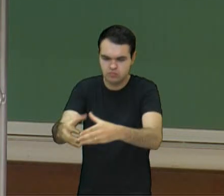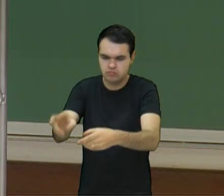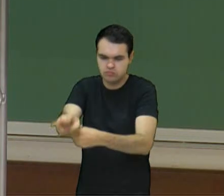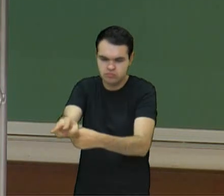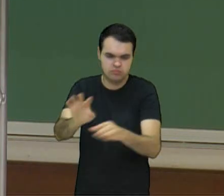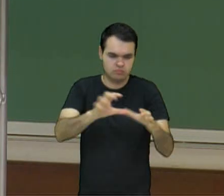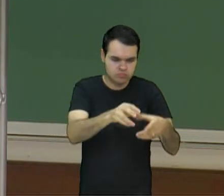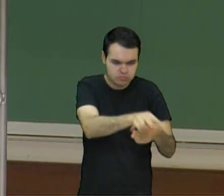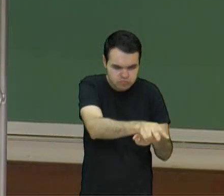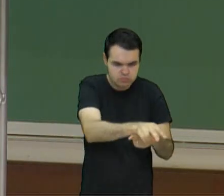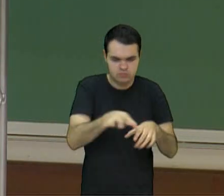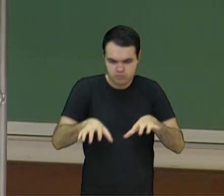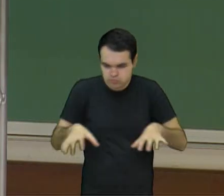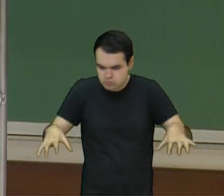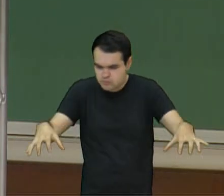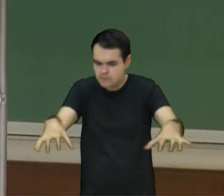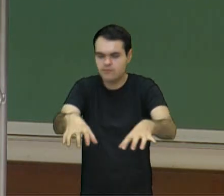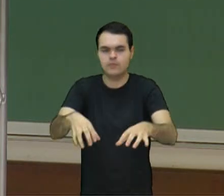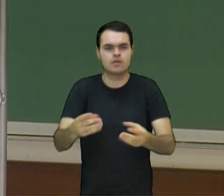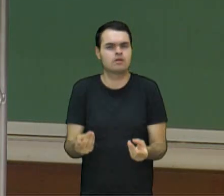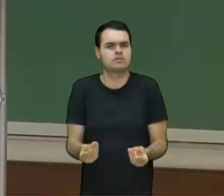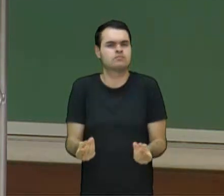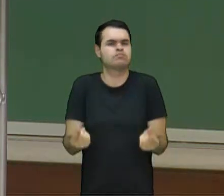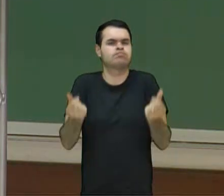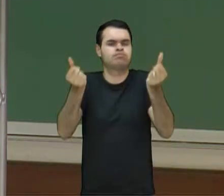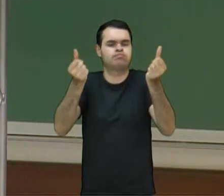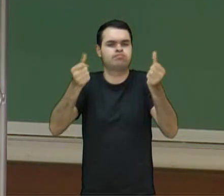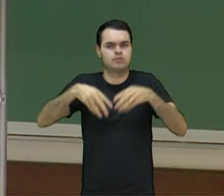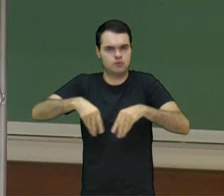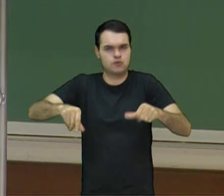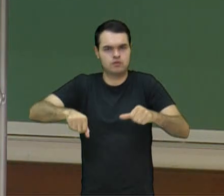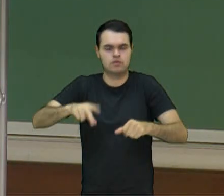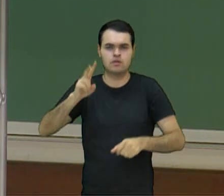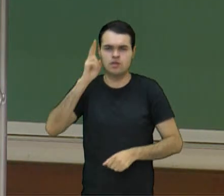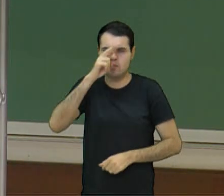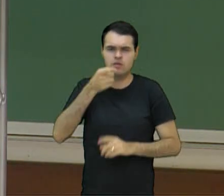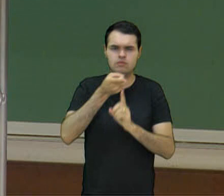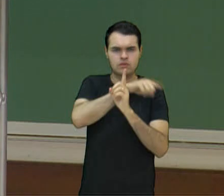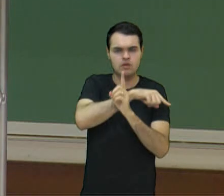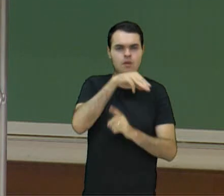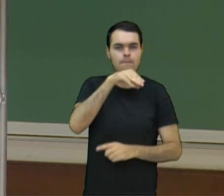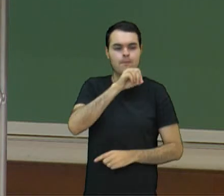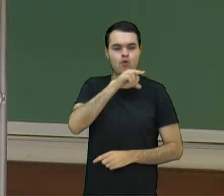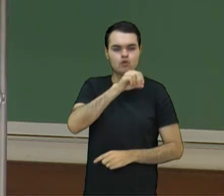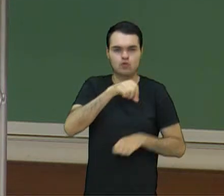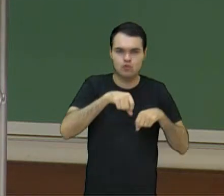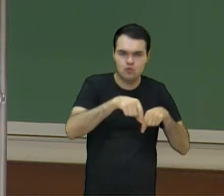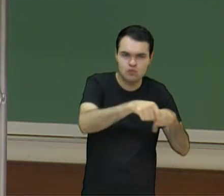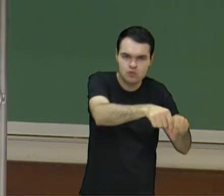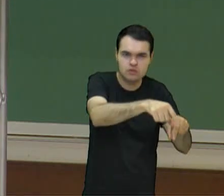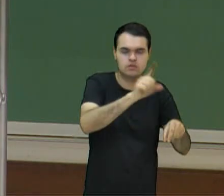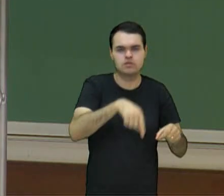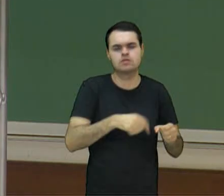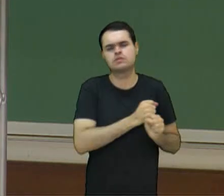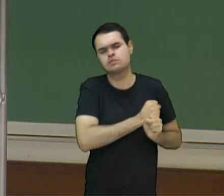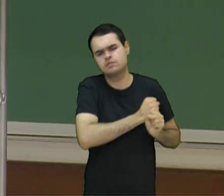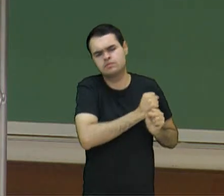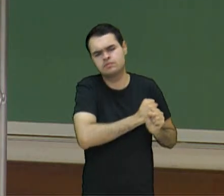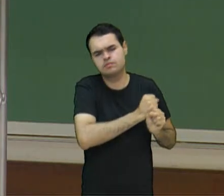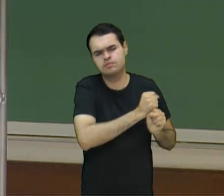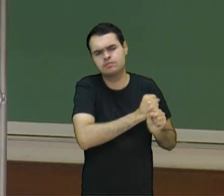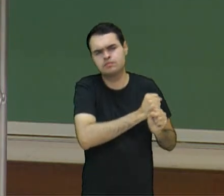favorece o solo. Quando você pratica a monocultura, lembra da monocultura? Você vai por anos e anos